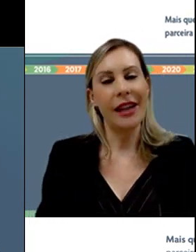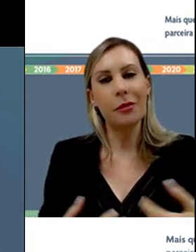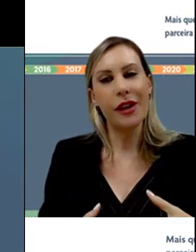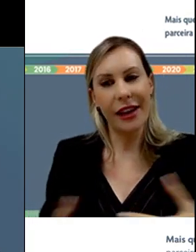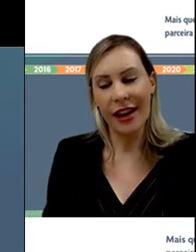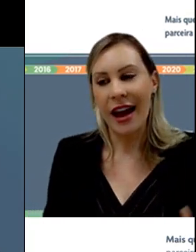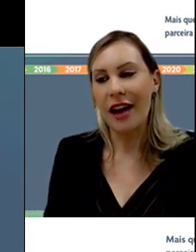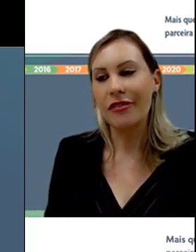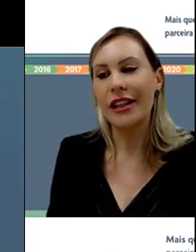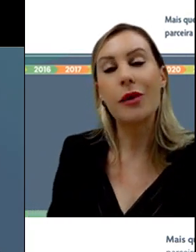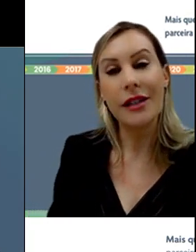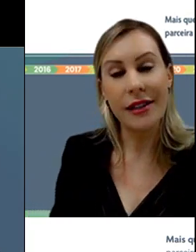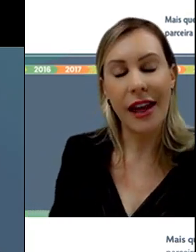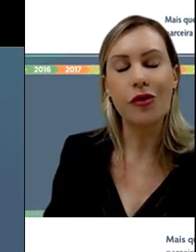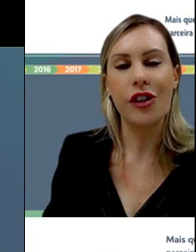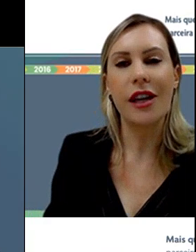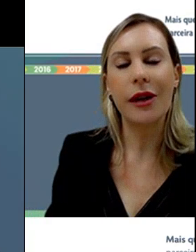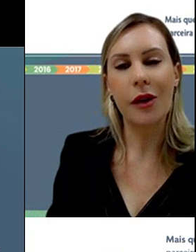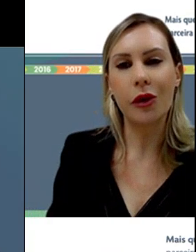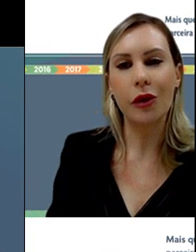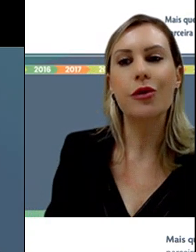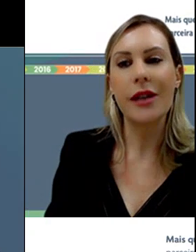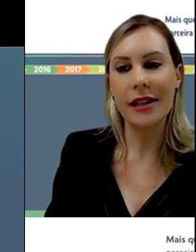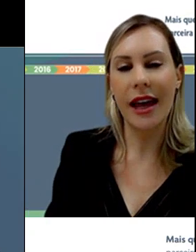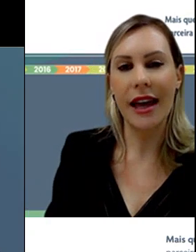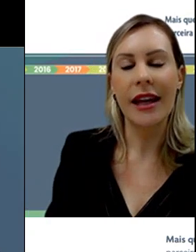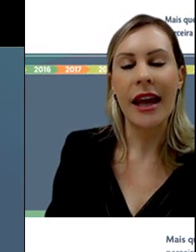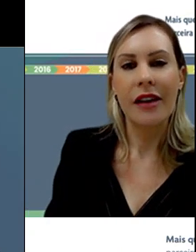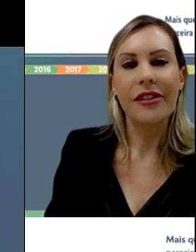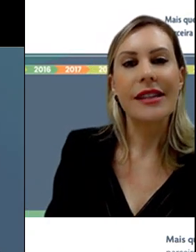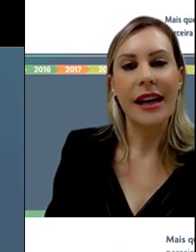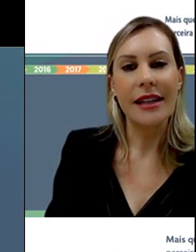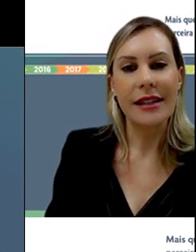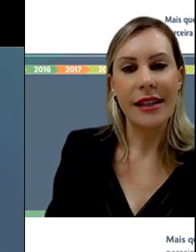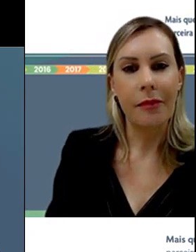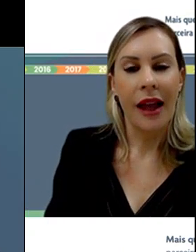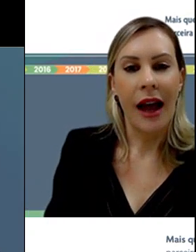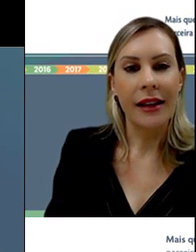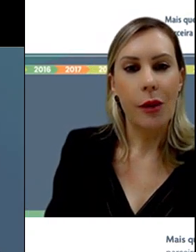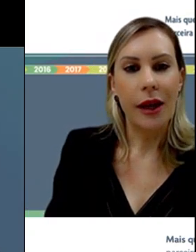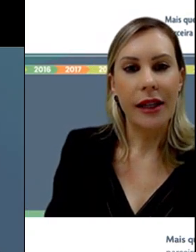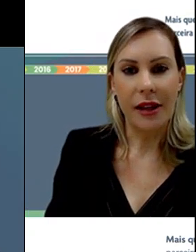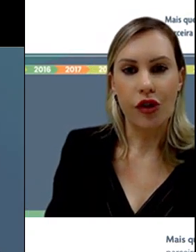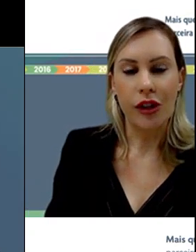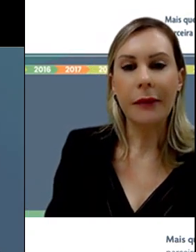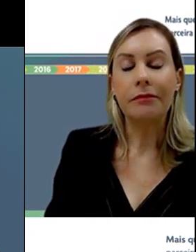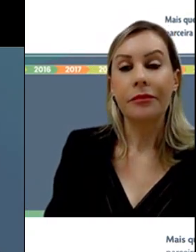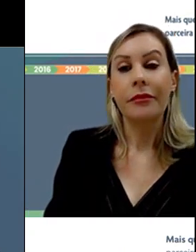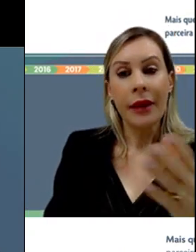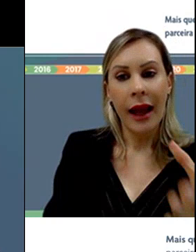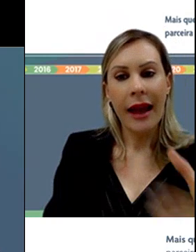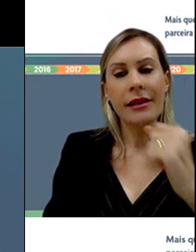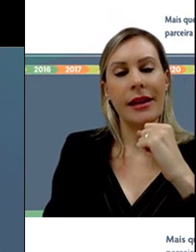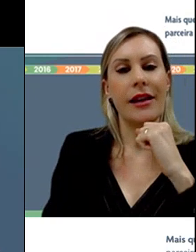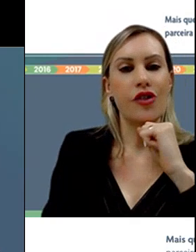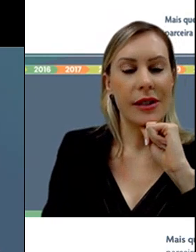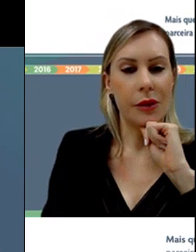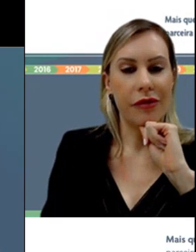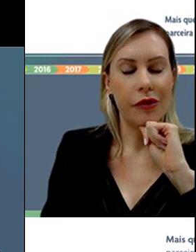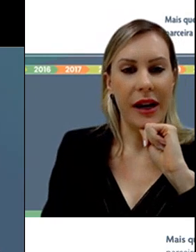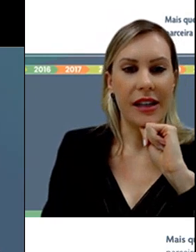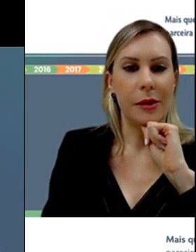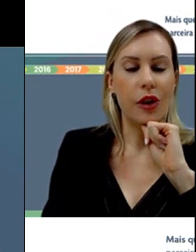Previc, né? Porque, afinal, eles têm o dinheiro aqui conosco e eles querem fiscalizar adequadamente, né? Essa